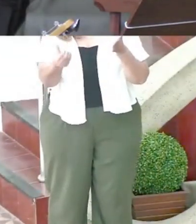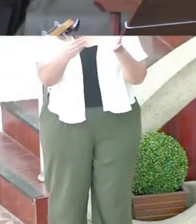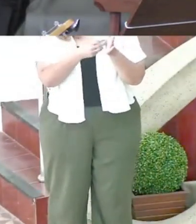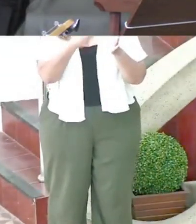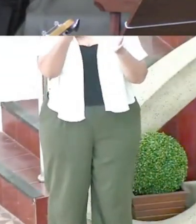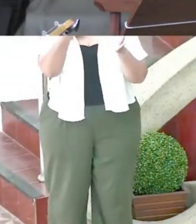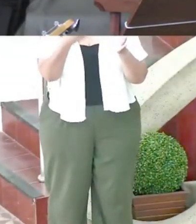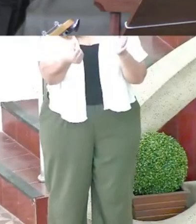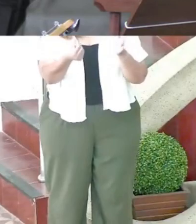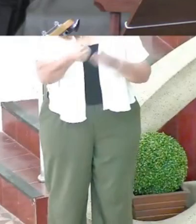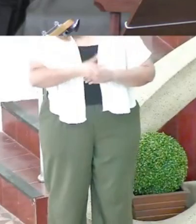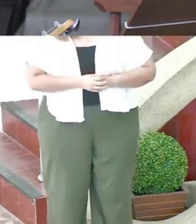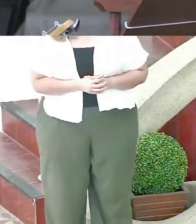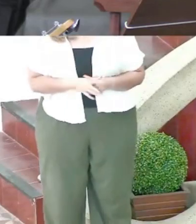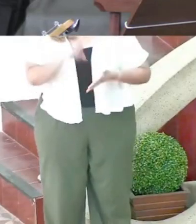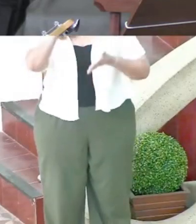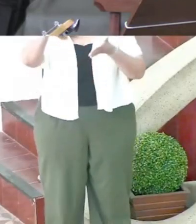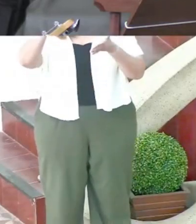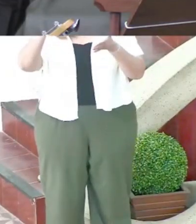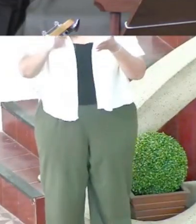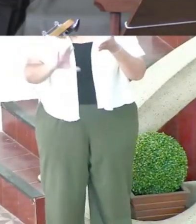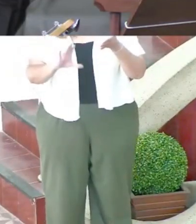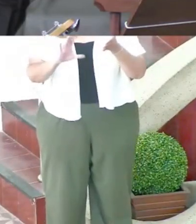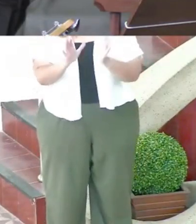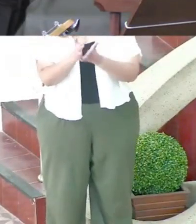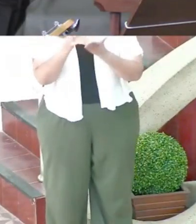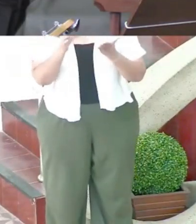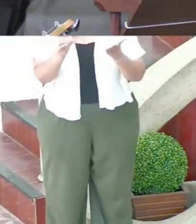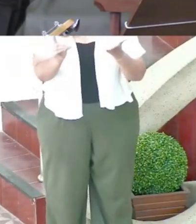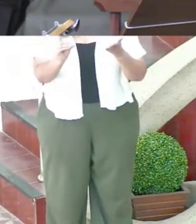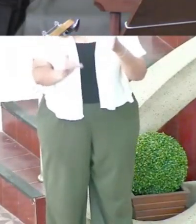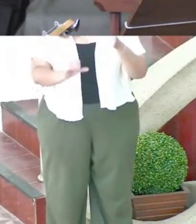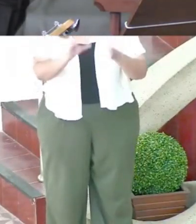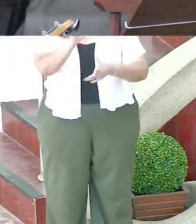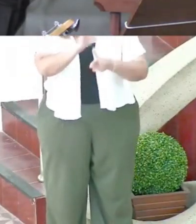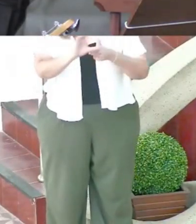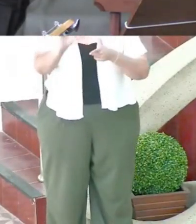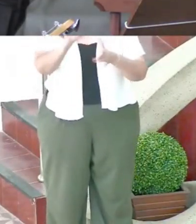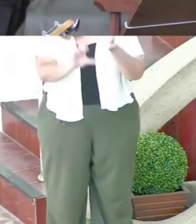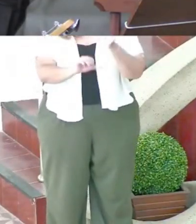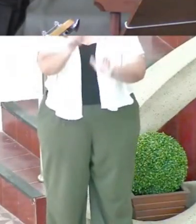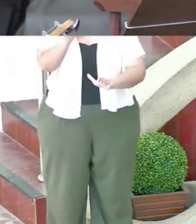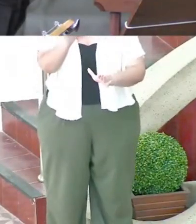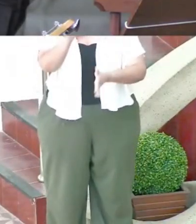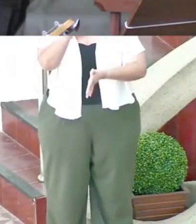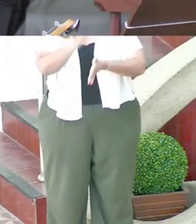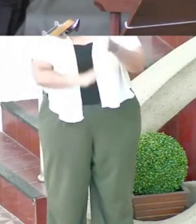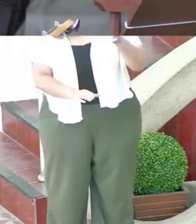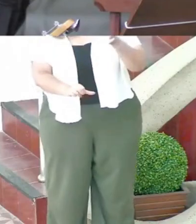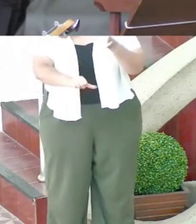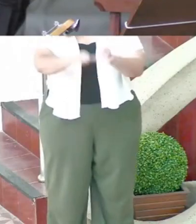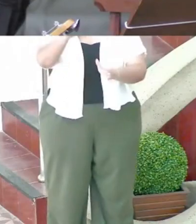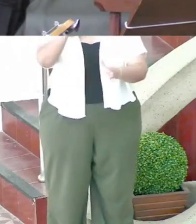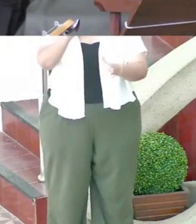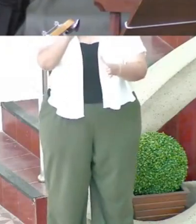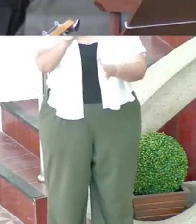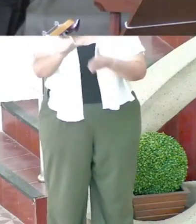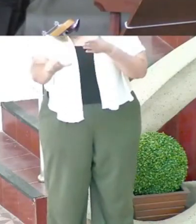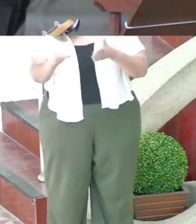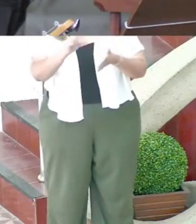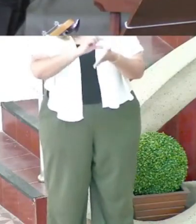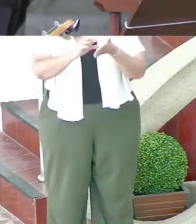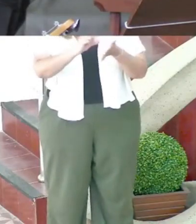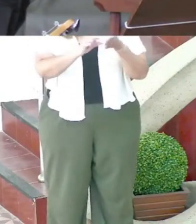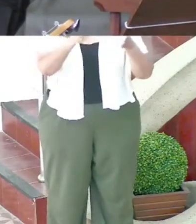26. Primeira carta de Paulo aos Coríntios, capítulo 1, versículos 26 a